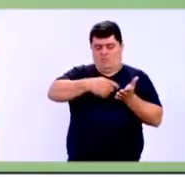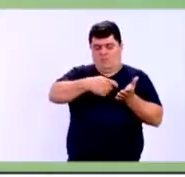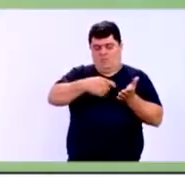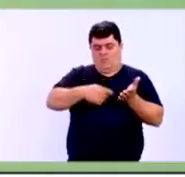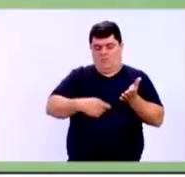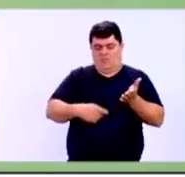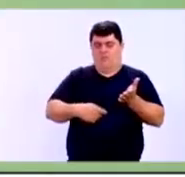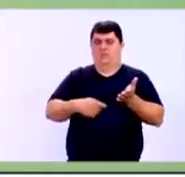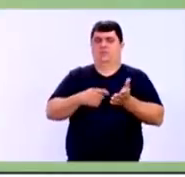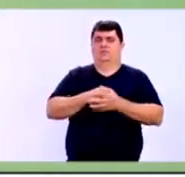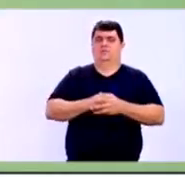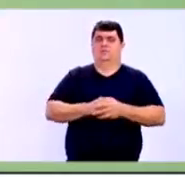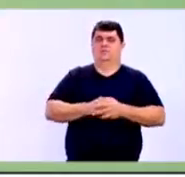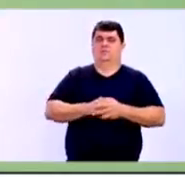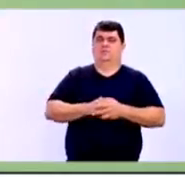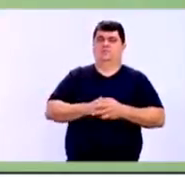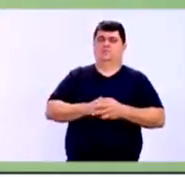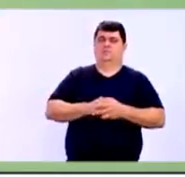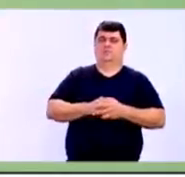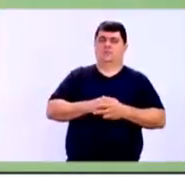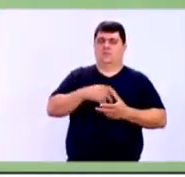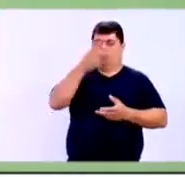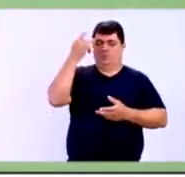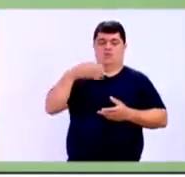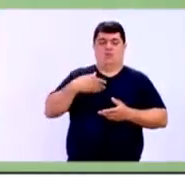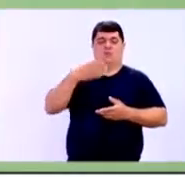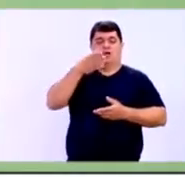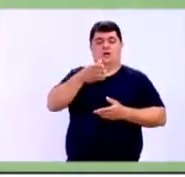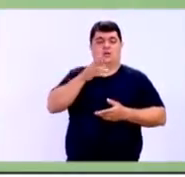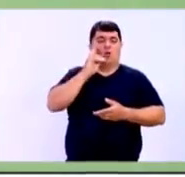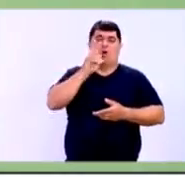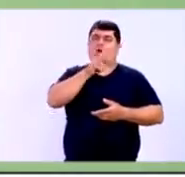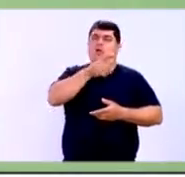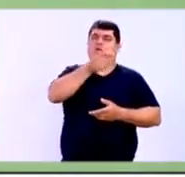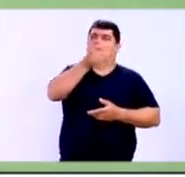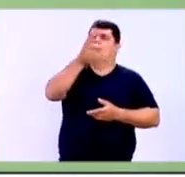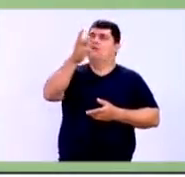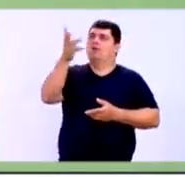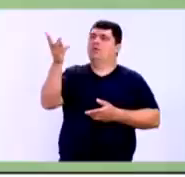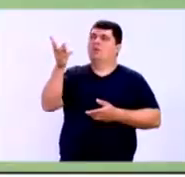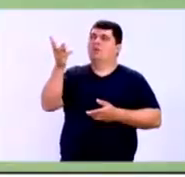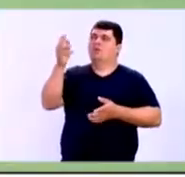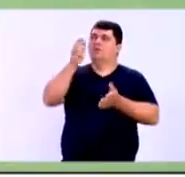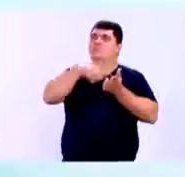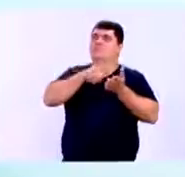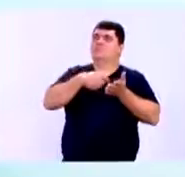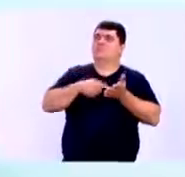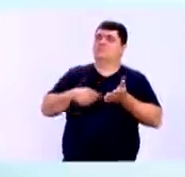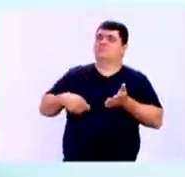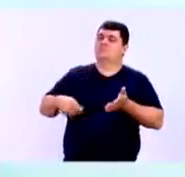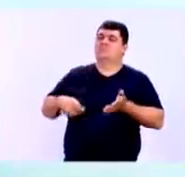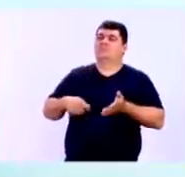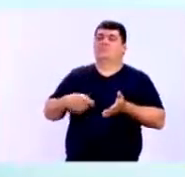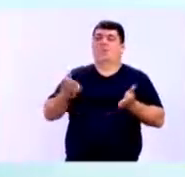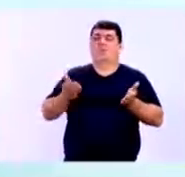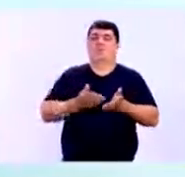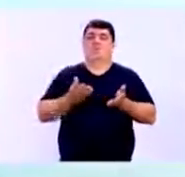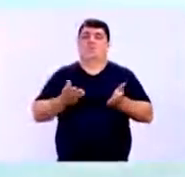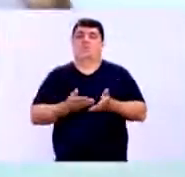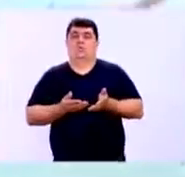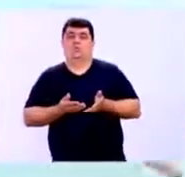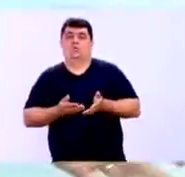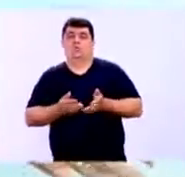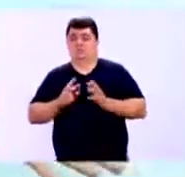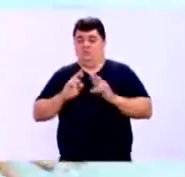Dentro de cada local a pessoa ia com a fichinha, o funcionário olhava, contava e ia fazendo o seguinte registro. Hoje, o